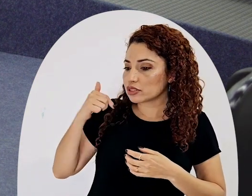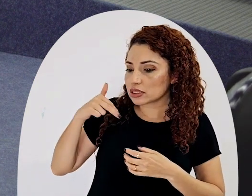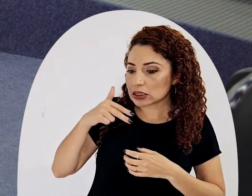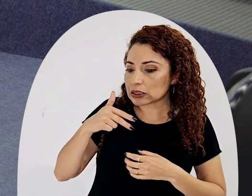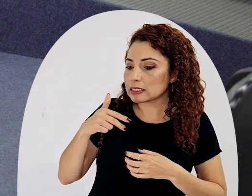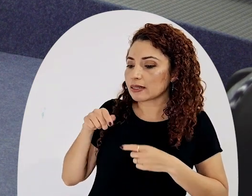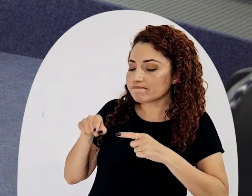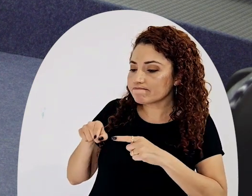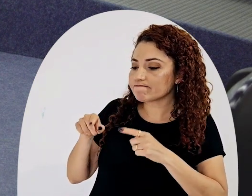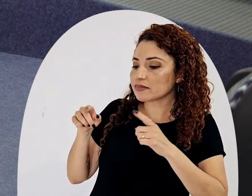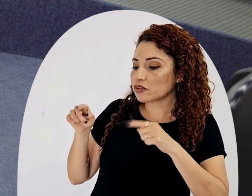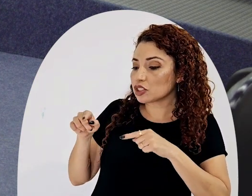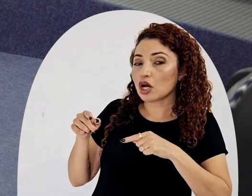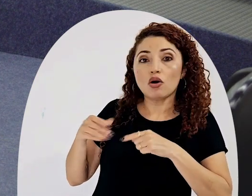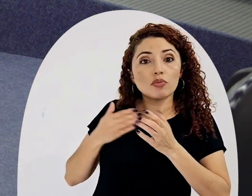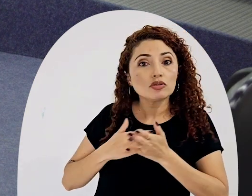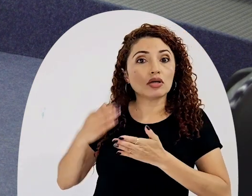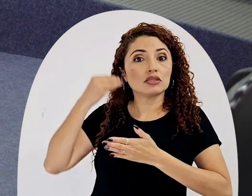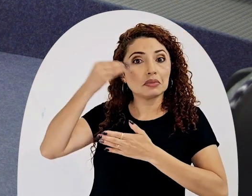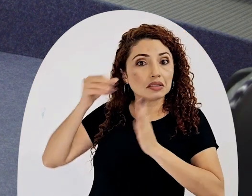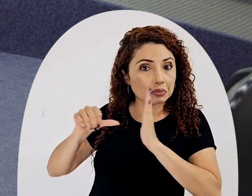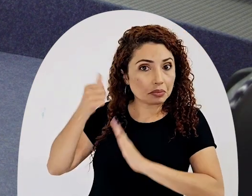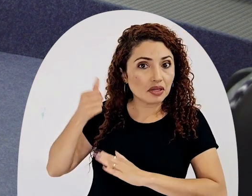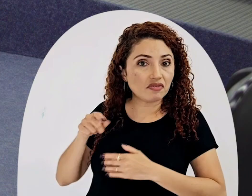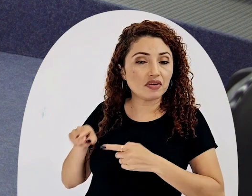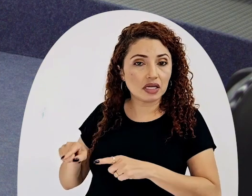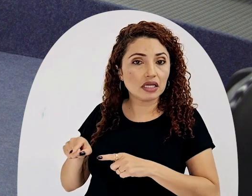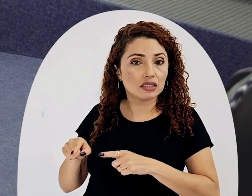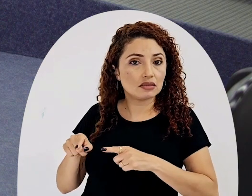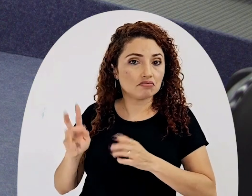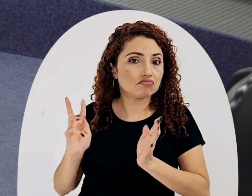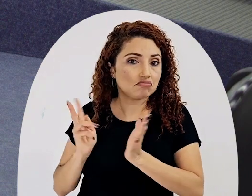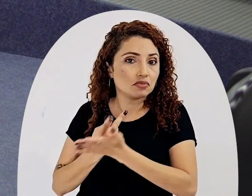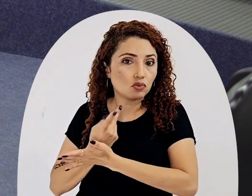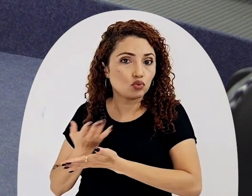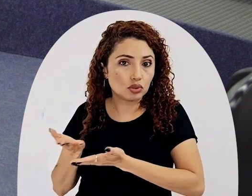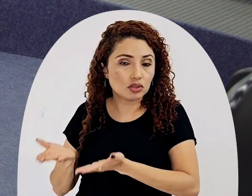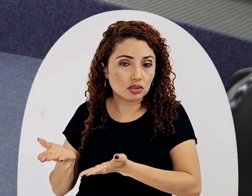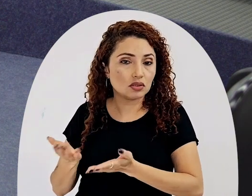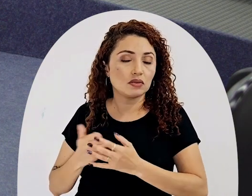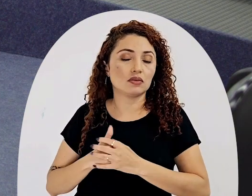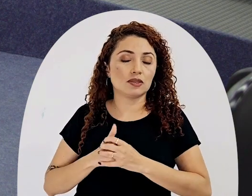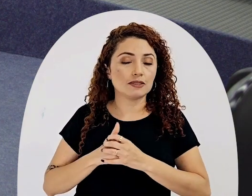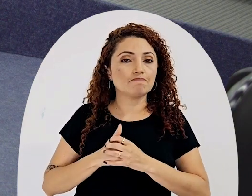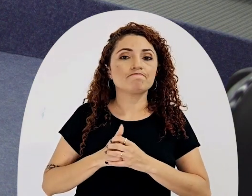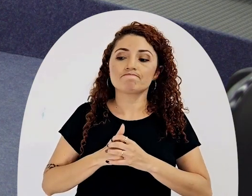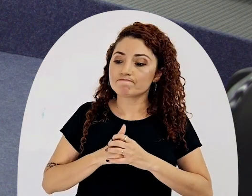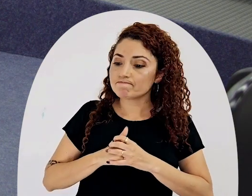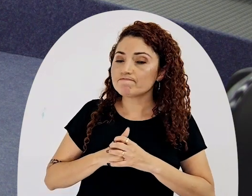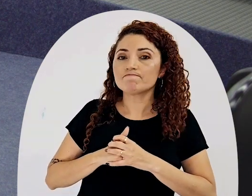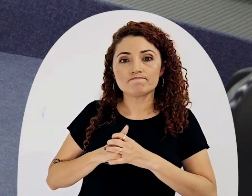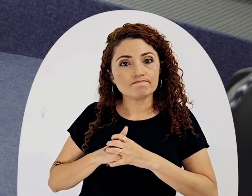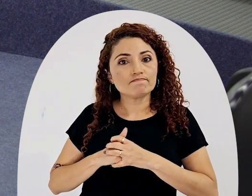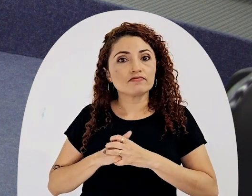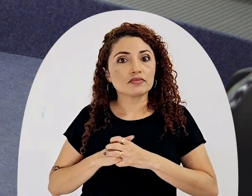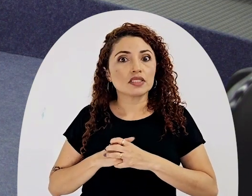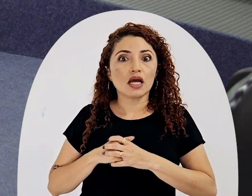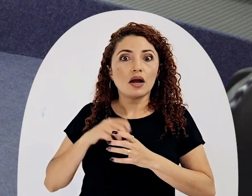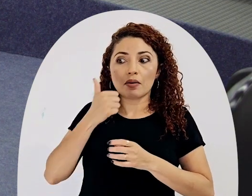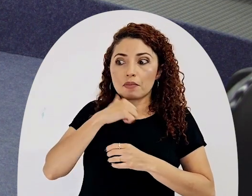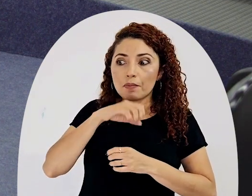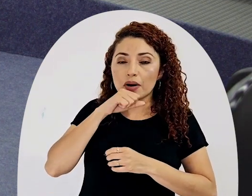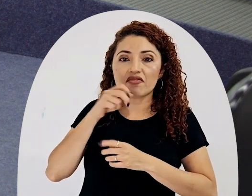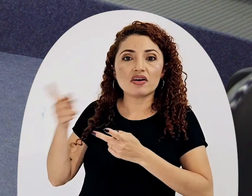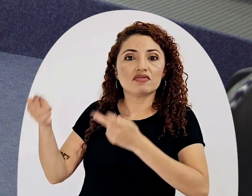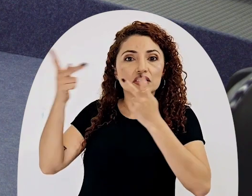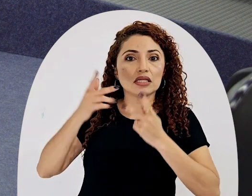nós estamos falando dos atravessamentos da diversidade, não estou dizendo, poxa, eu vou ter que ter lá na minha casa um LGBT, uma pessoa PCD,